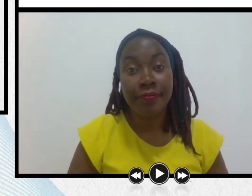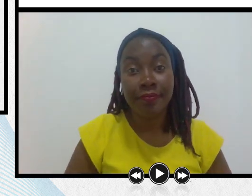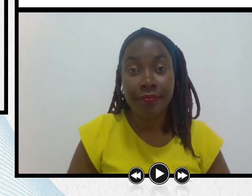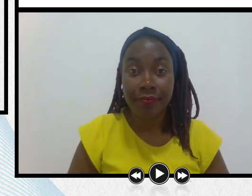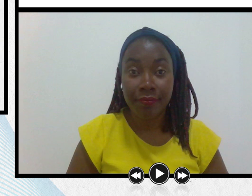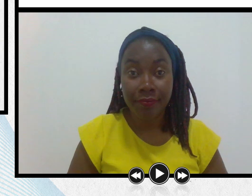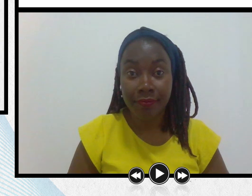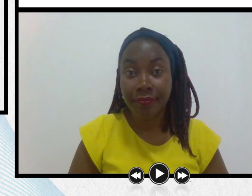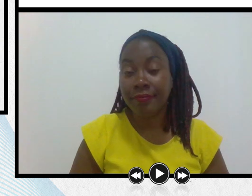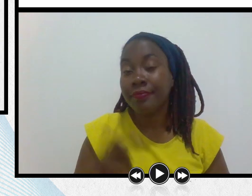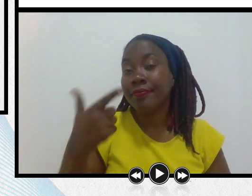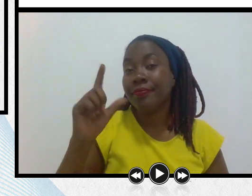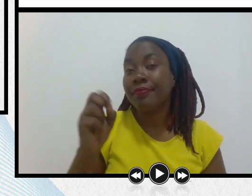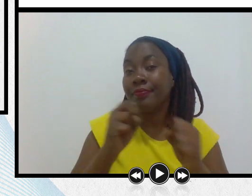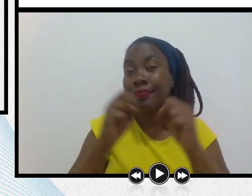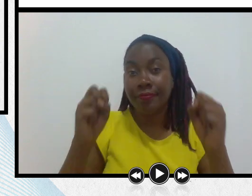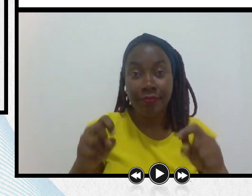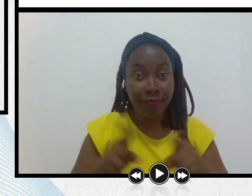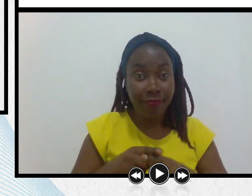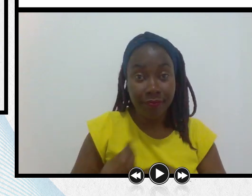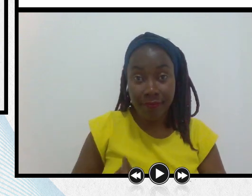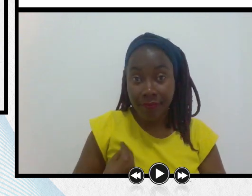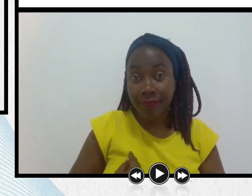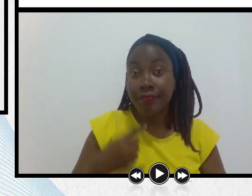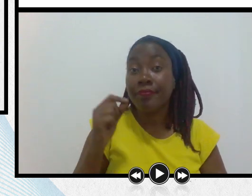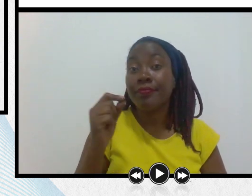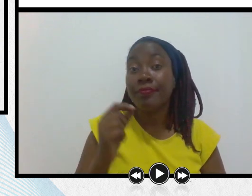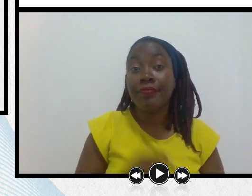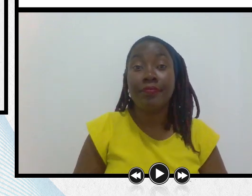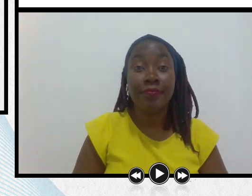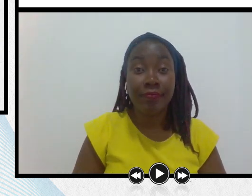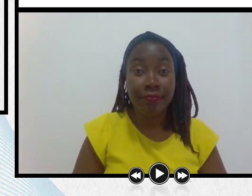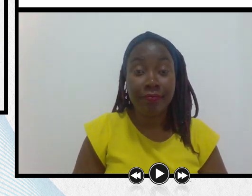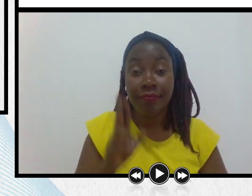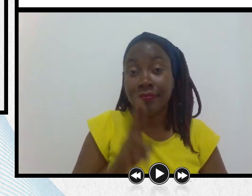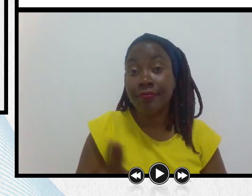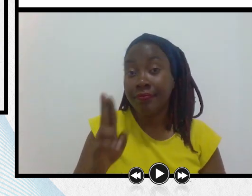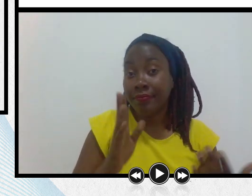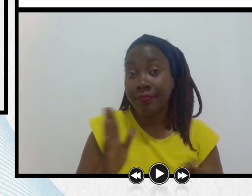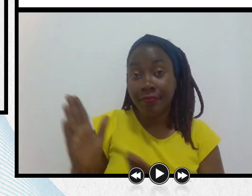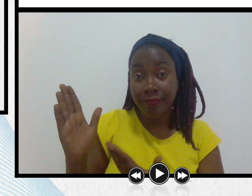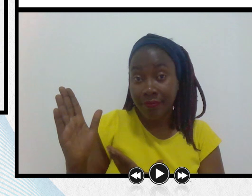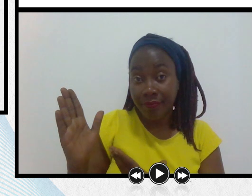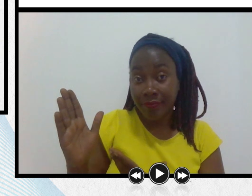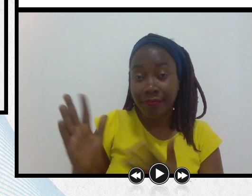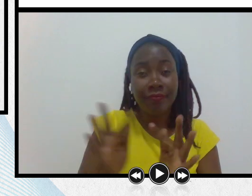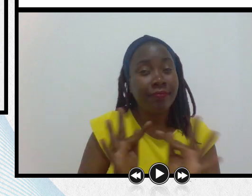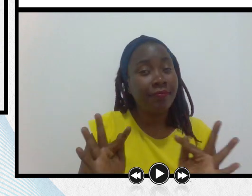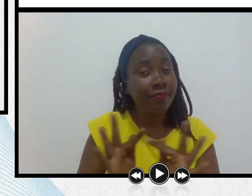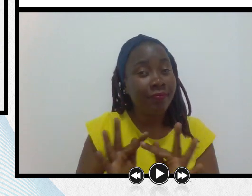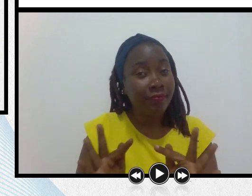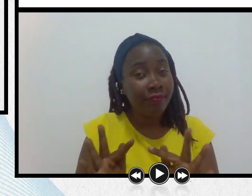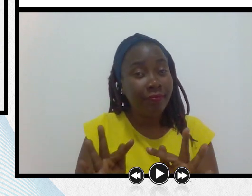Né? Uma outra sisteminha também que existe é aqui com o uso desses sensorzinhos aqui, né? Ele é bem